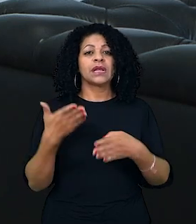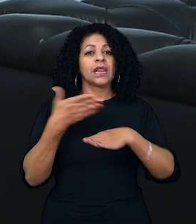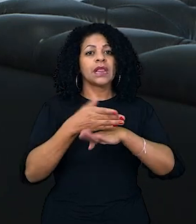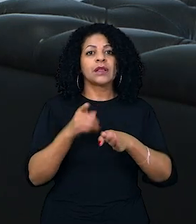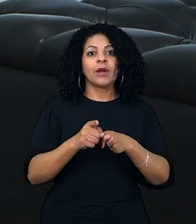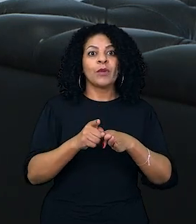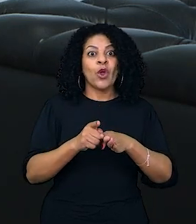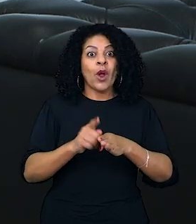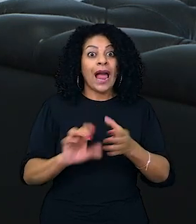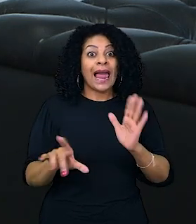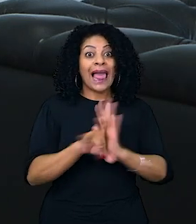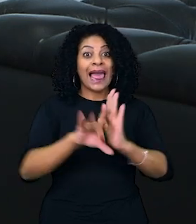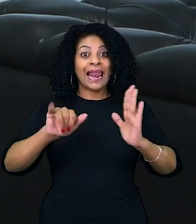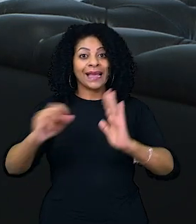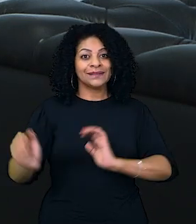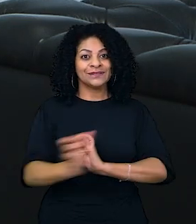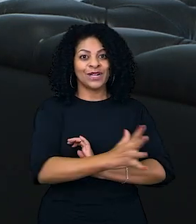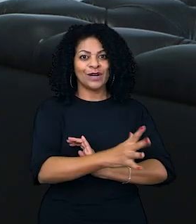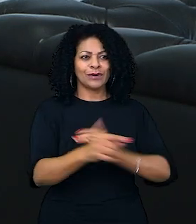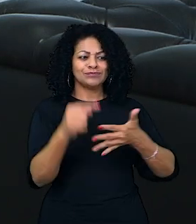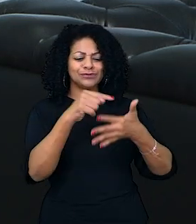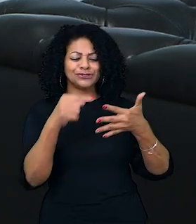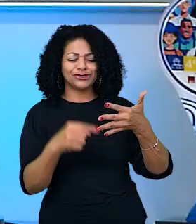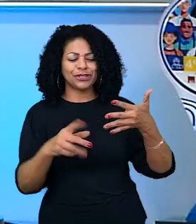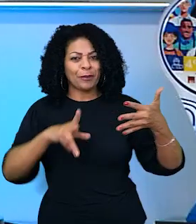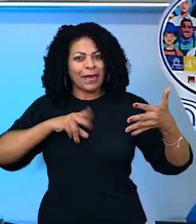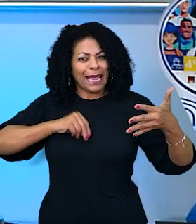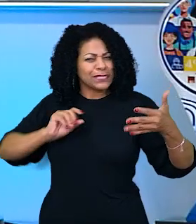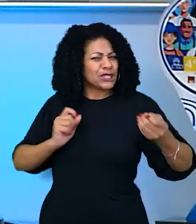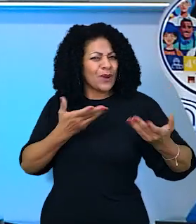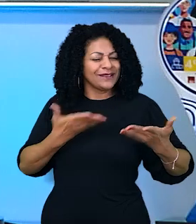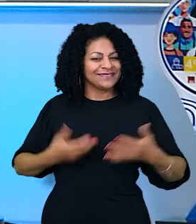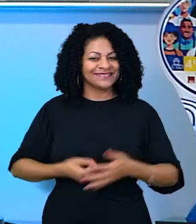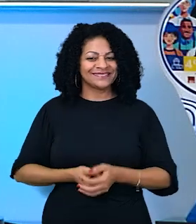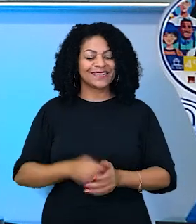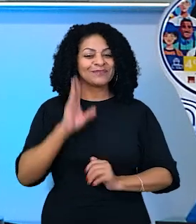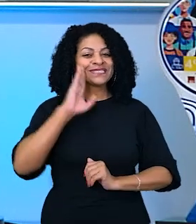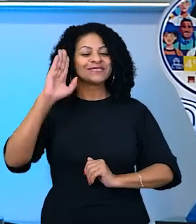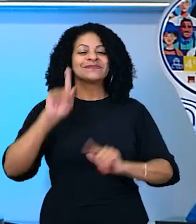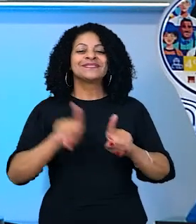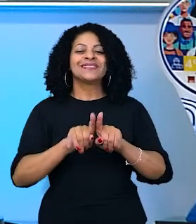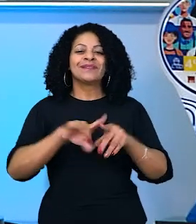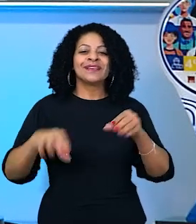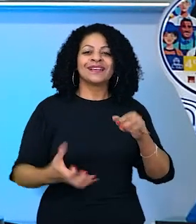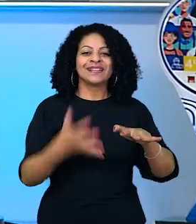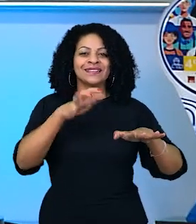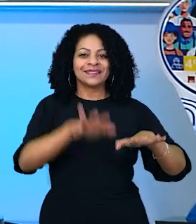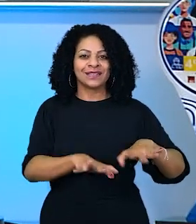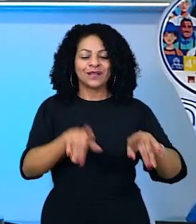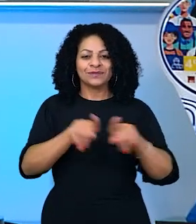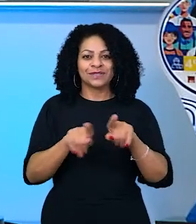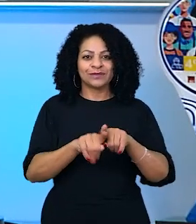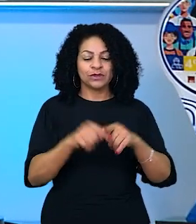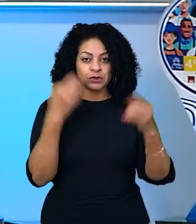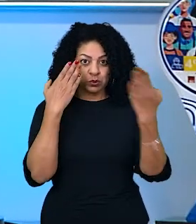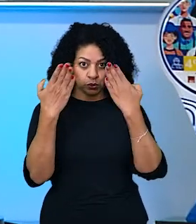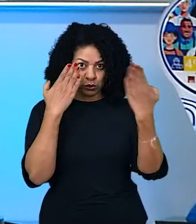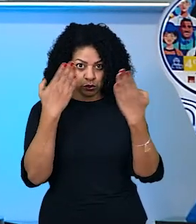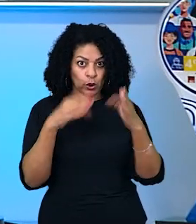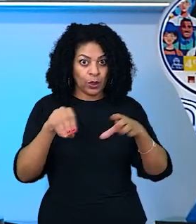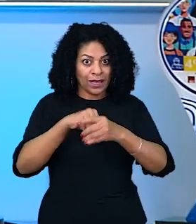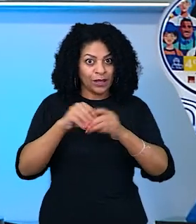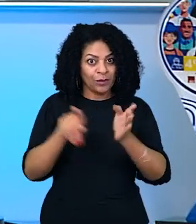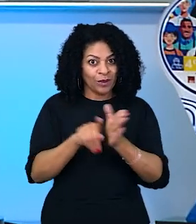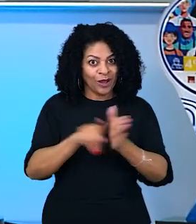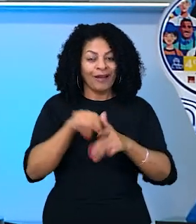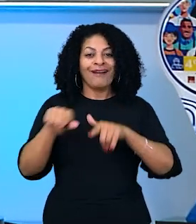próximo mês. Quais pontos merecem atenção? A principal, poderia dizer, que é a inclusão do chamado risco psicossocial no